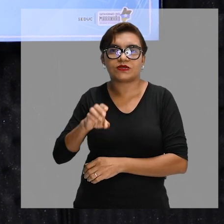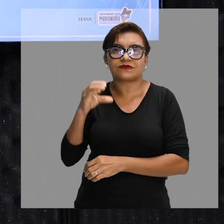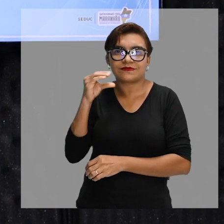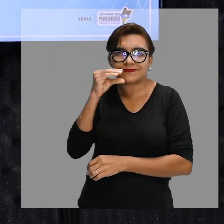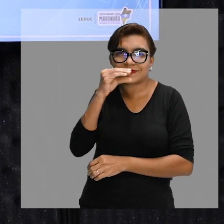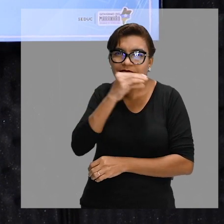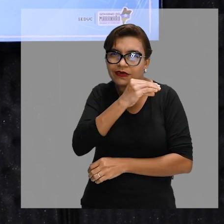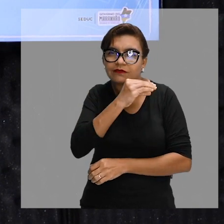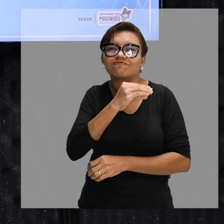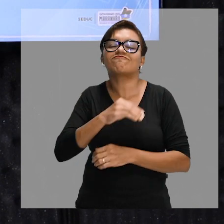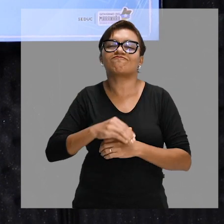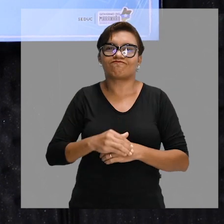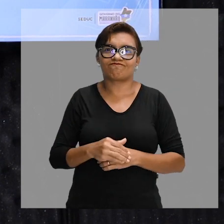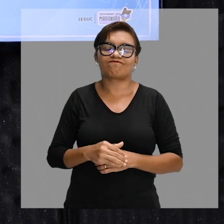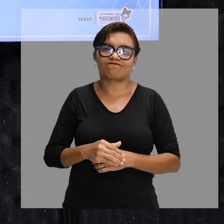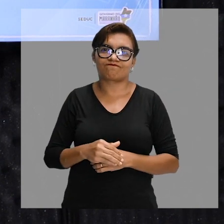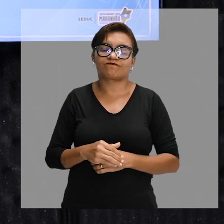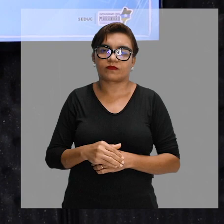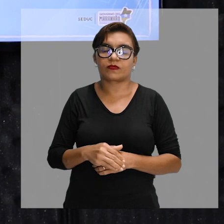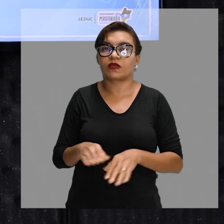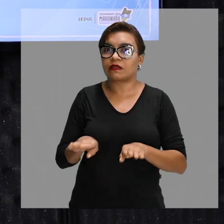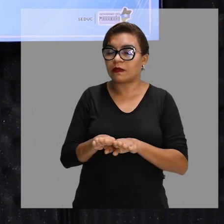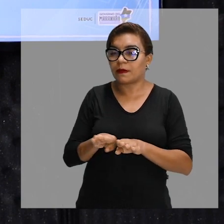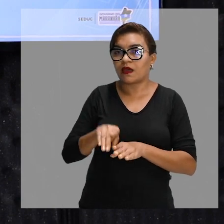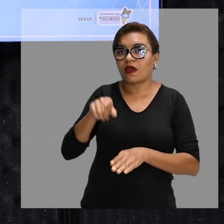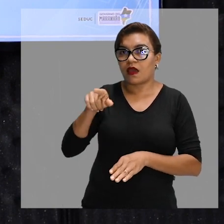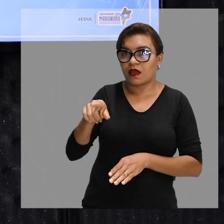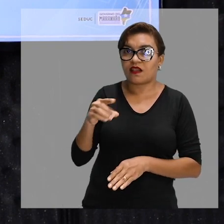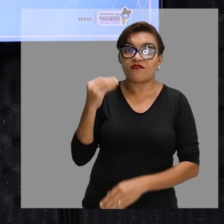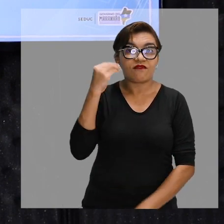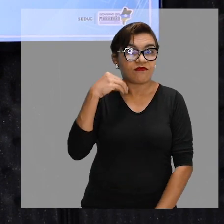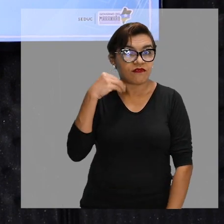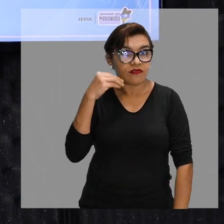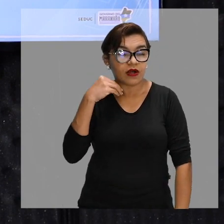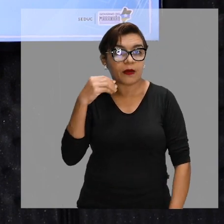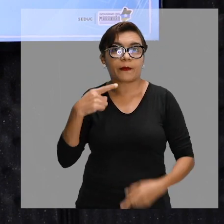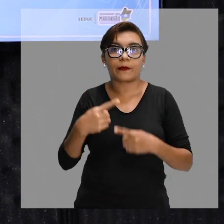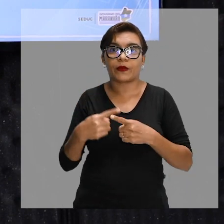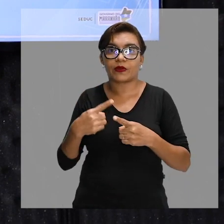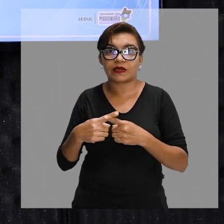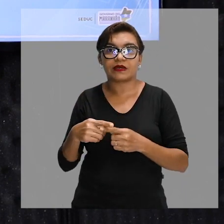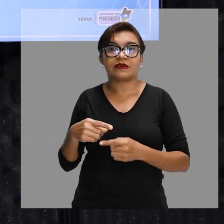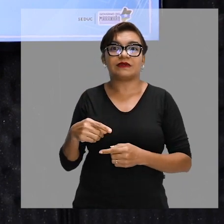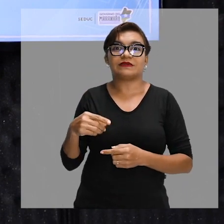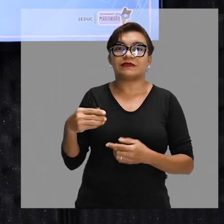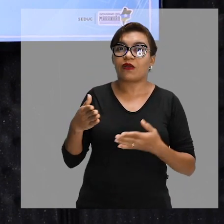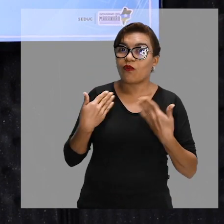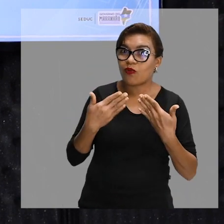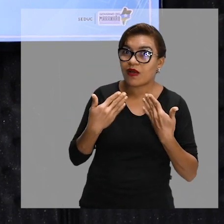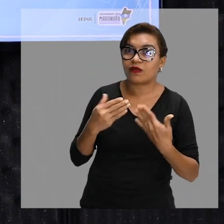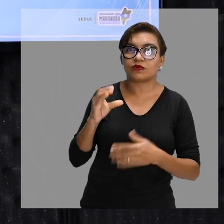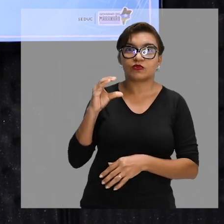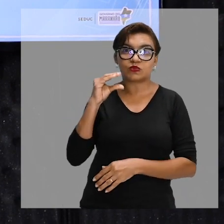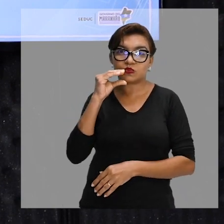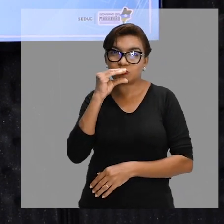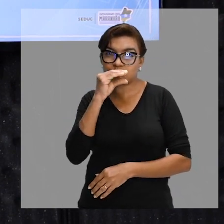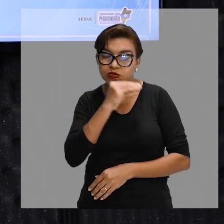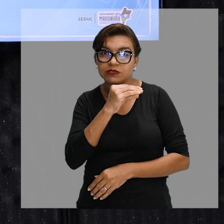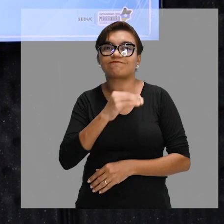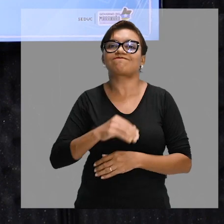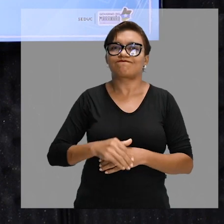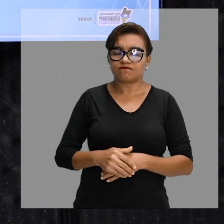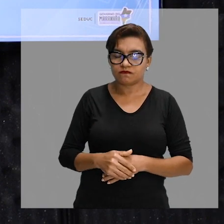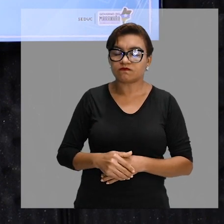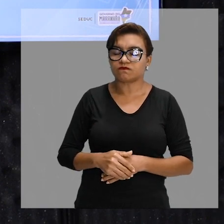que ela se torna até muito frágil justamente pela quantidade de calor que ela emite, ok? Então isso é incandescente. O incandescente